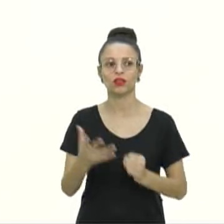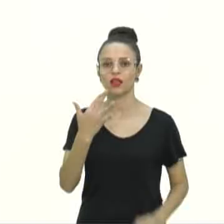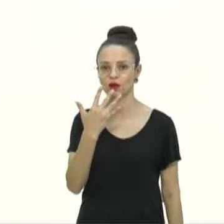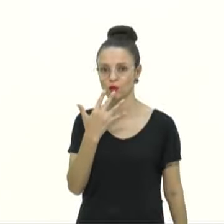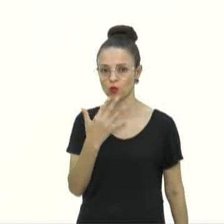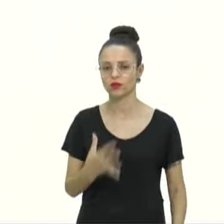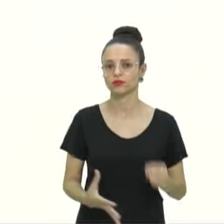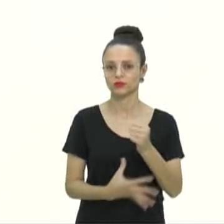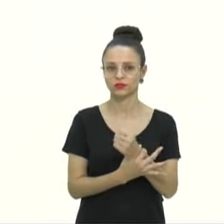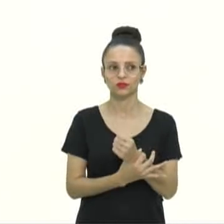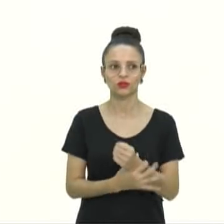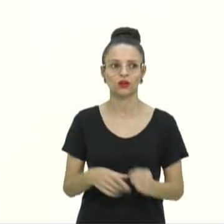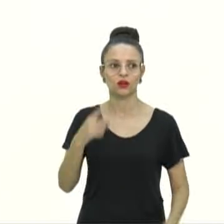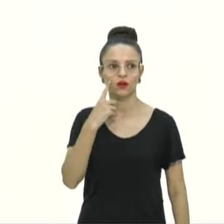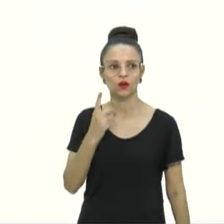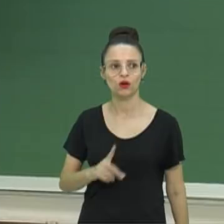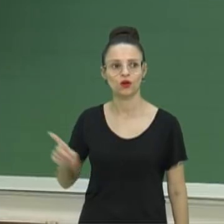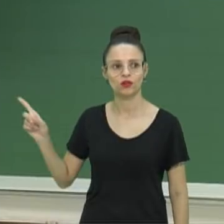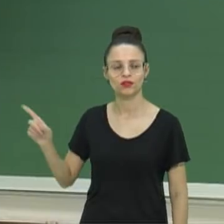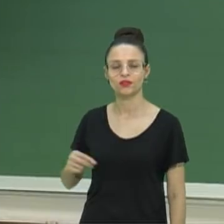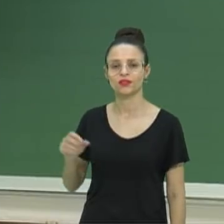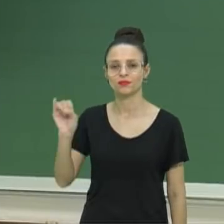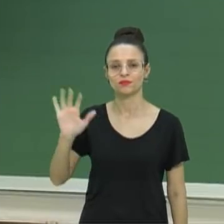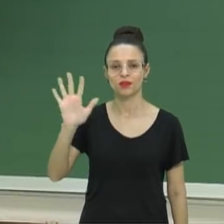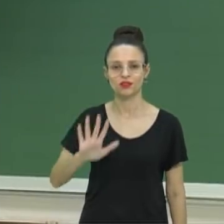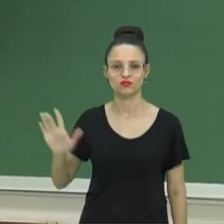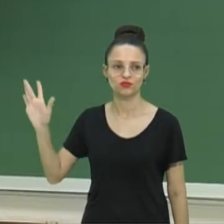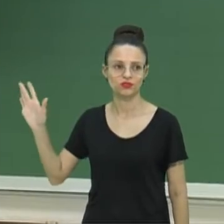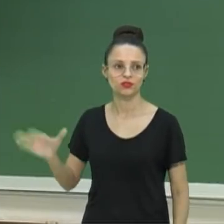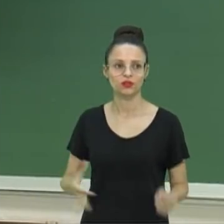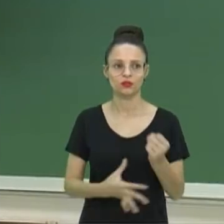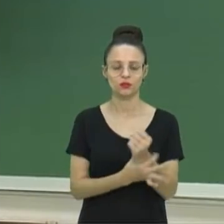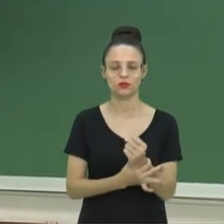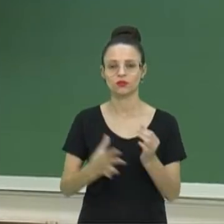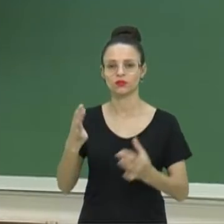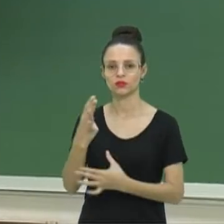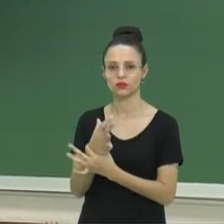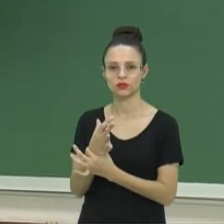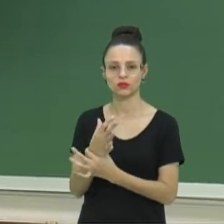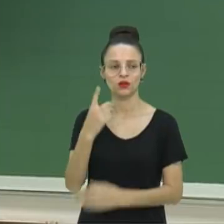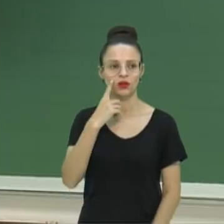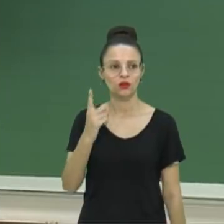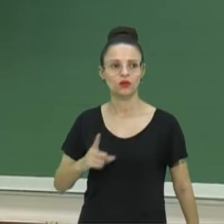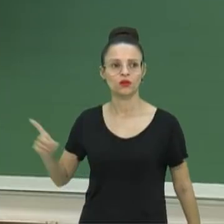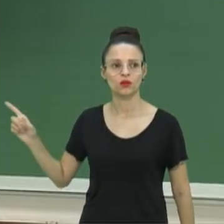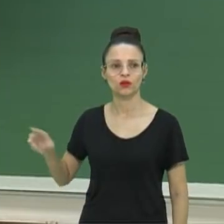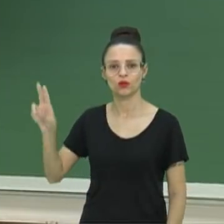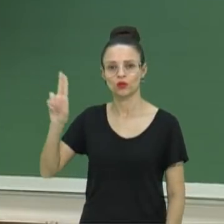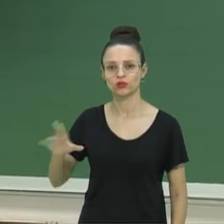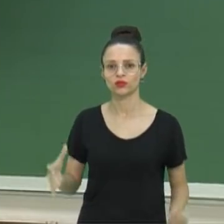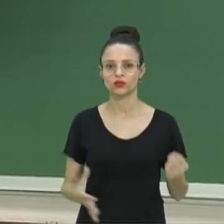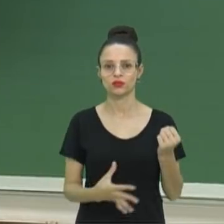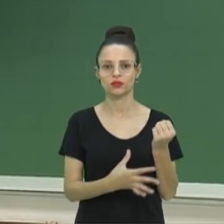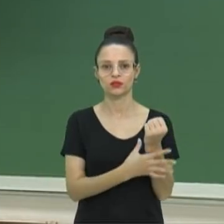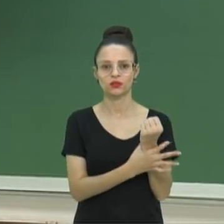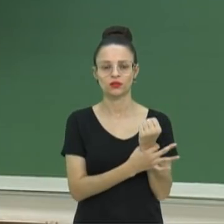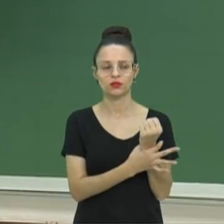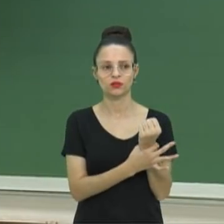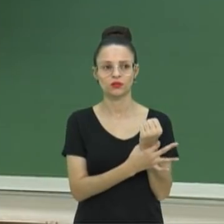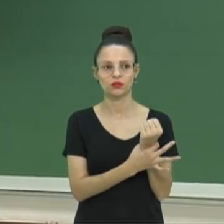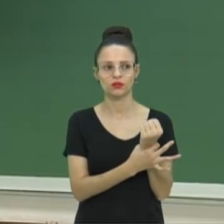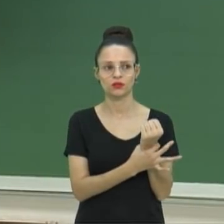cada braço. Então, como vocês podem estar vendo nessa imagem aqui, né? Então, pode ver que o árbitro está usando aqui no seu braço